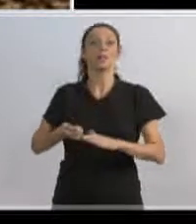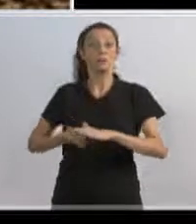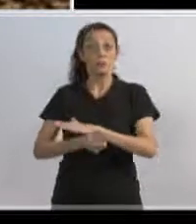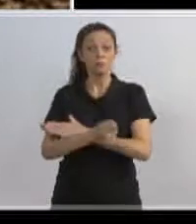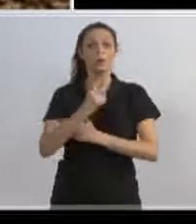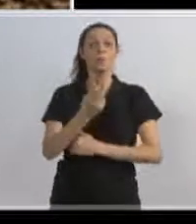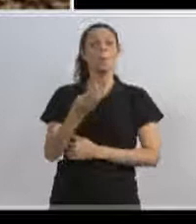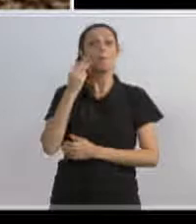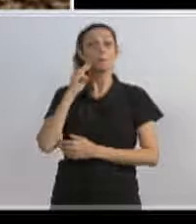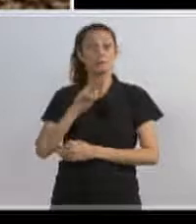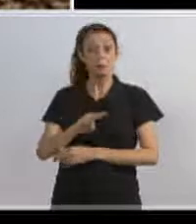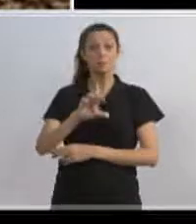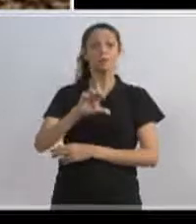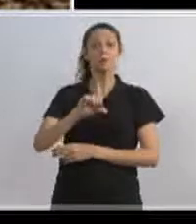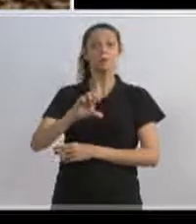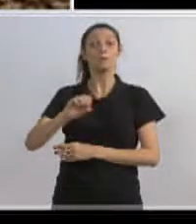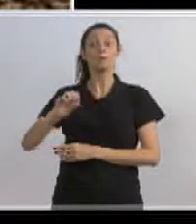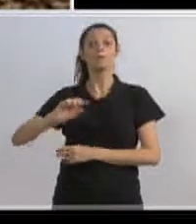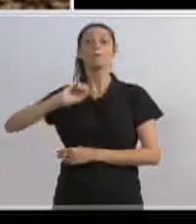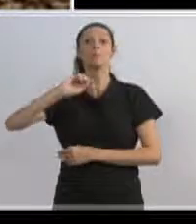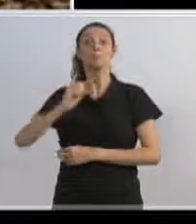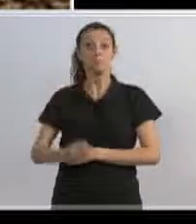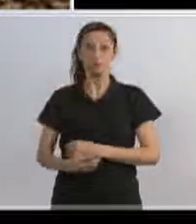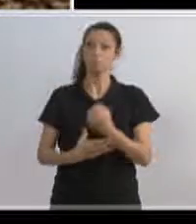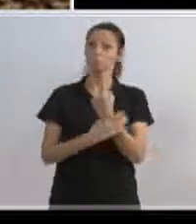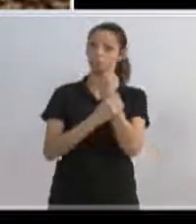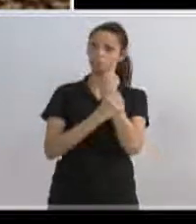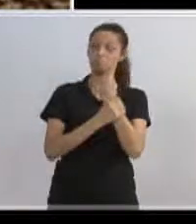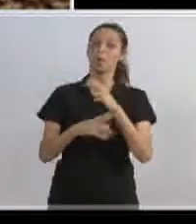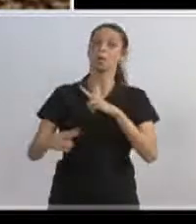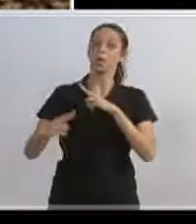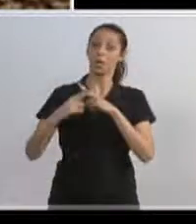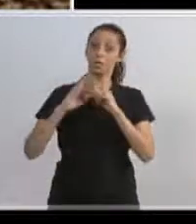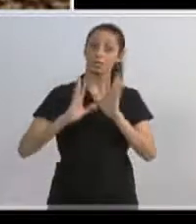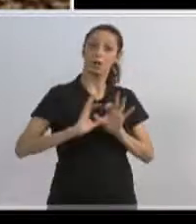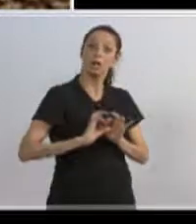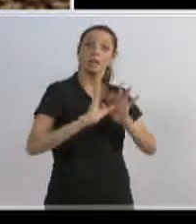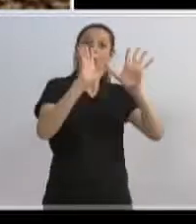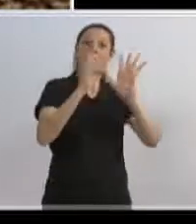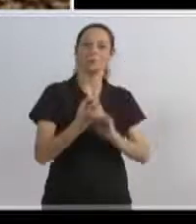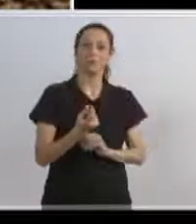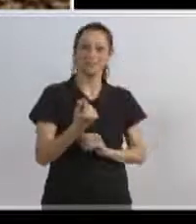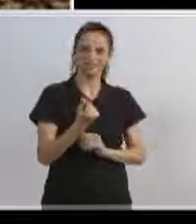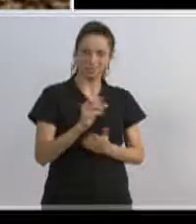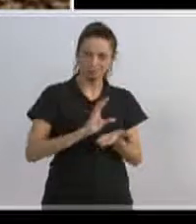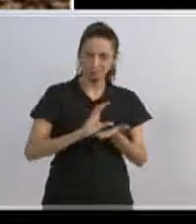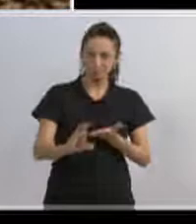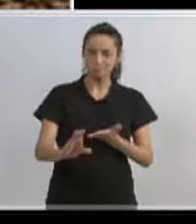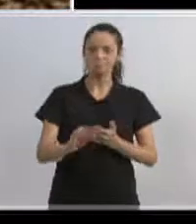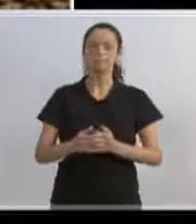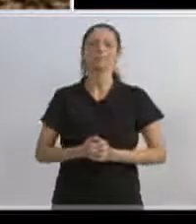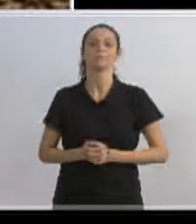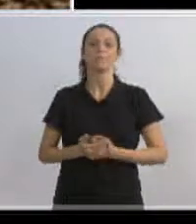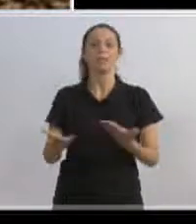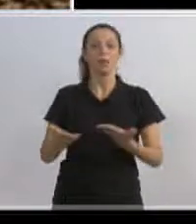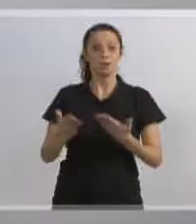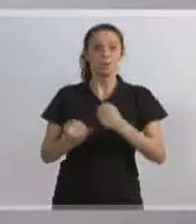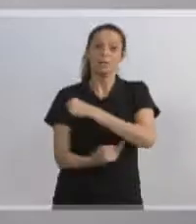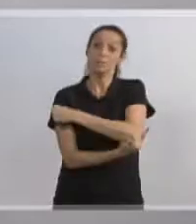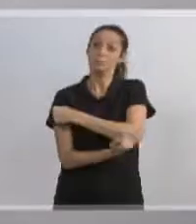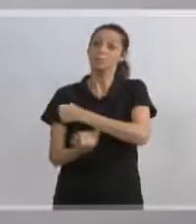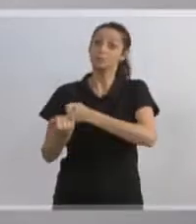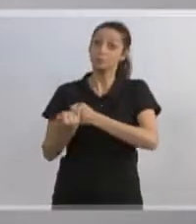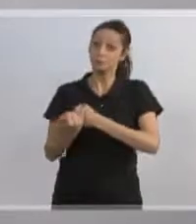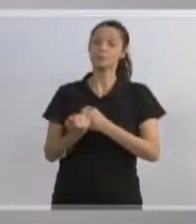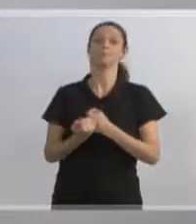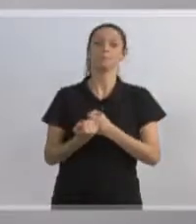1.900.000, certo? Estão garantidos pela Caixa Econômica Federal. Agora ainda é na infraestrutura o serviço. O